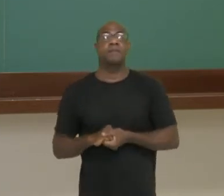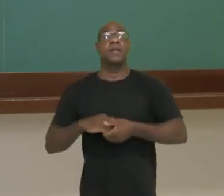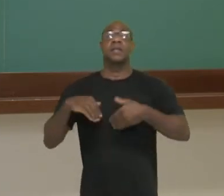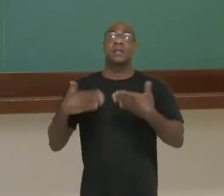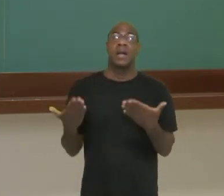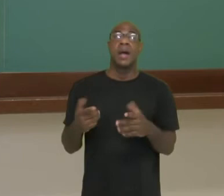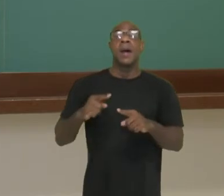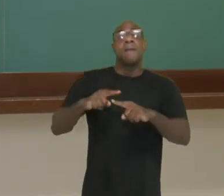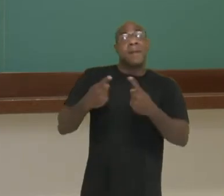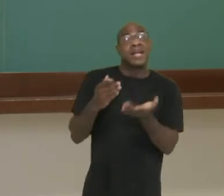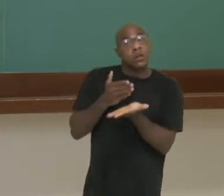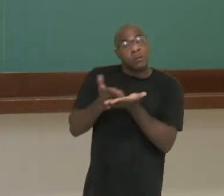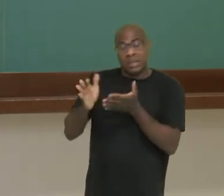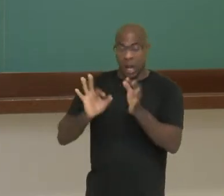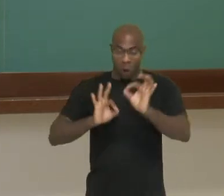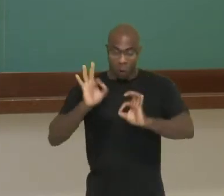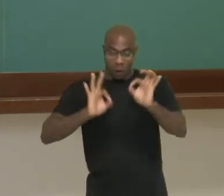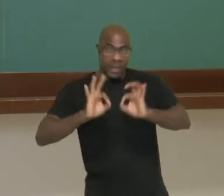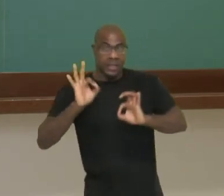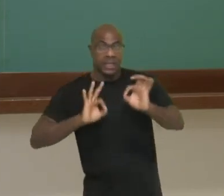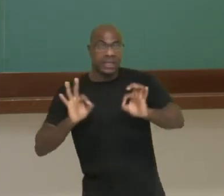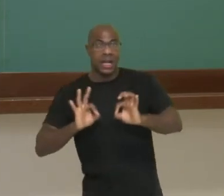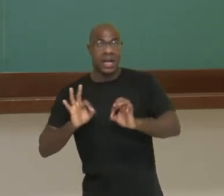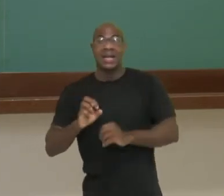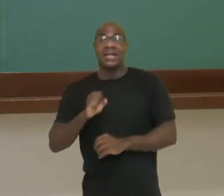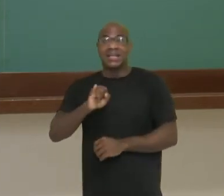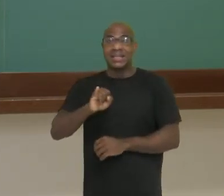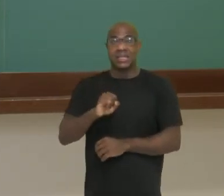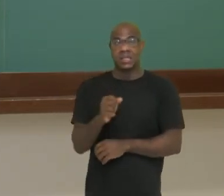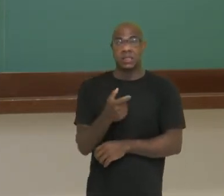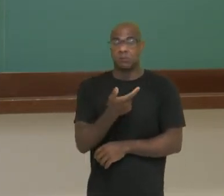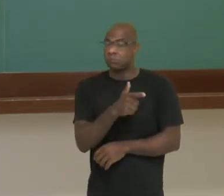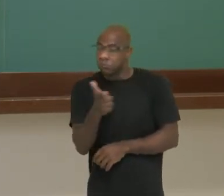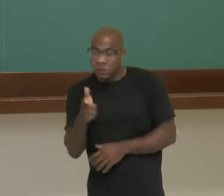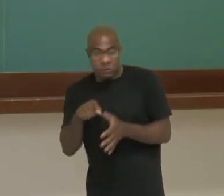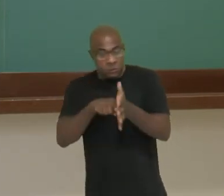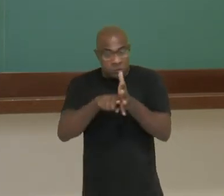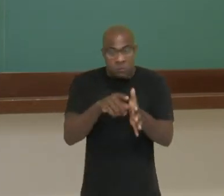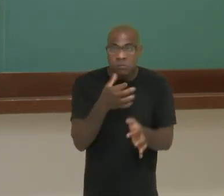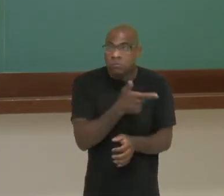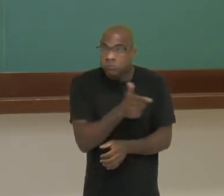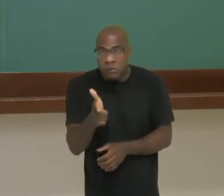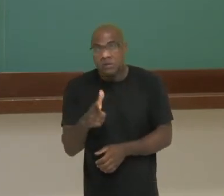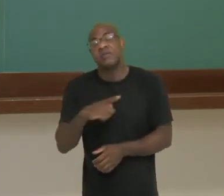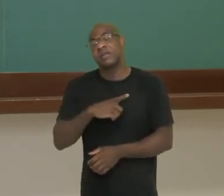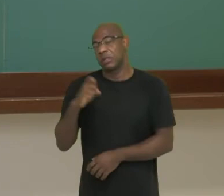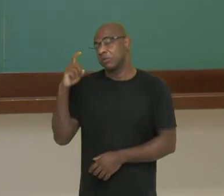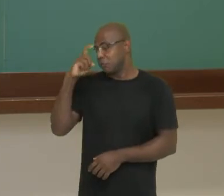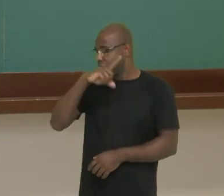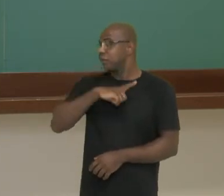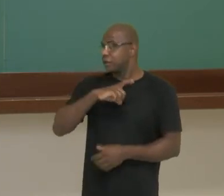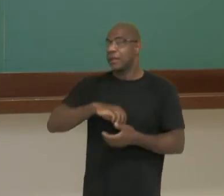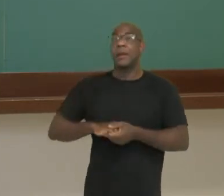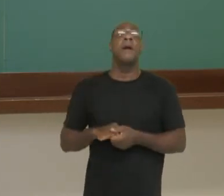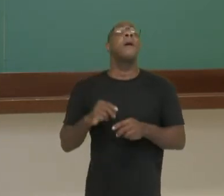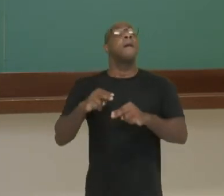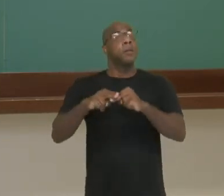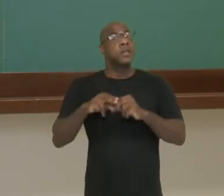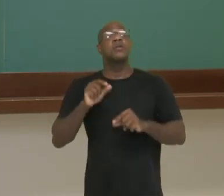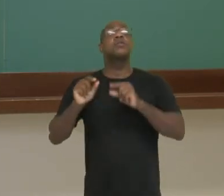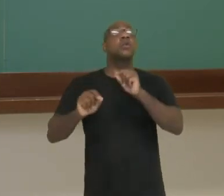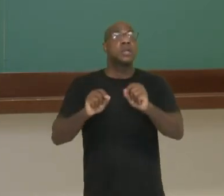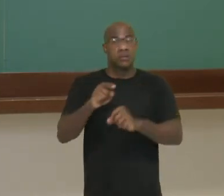mas se eles começarem a se organizar a não ser tão empíricos, eles vão ter muito mais resultados. Por isso mesmo, tenho